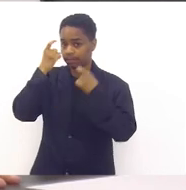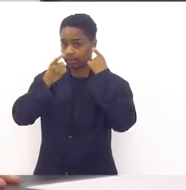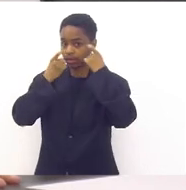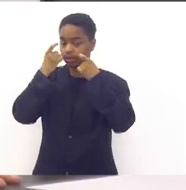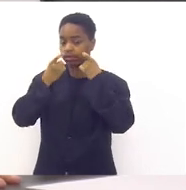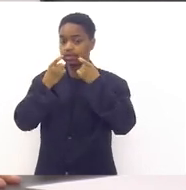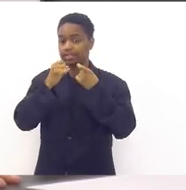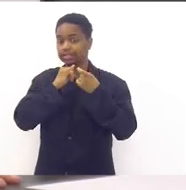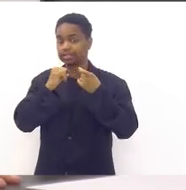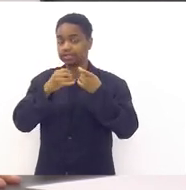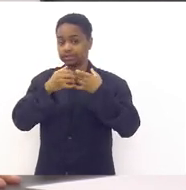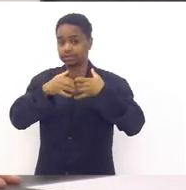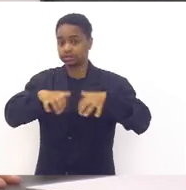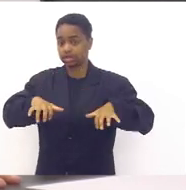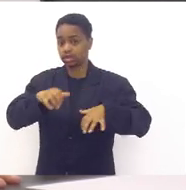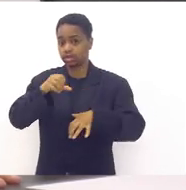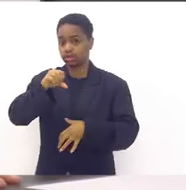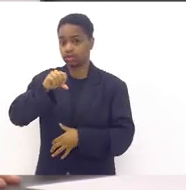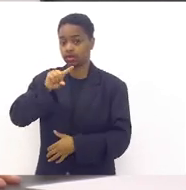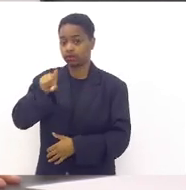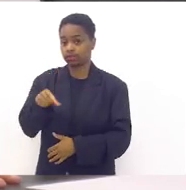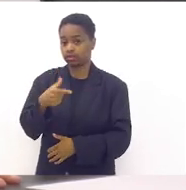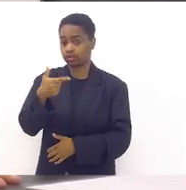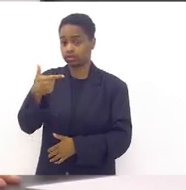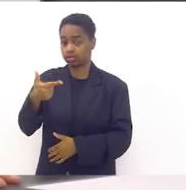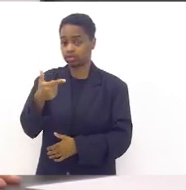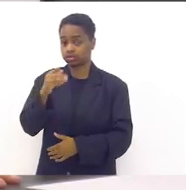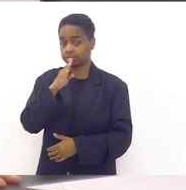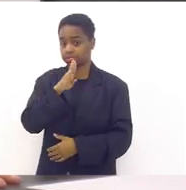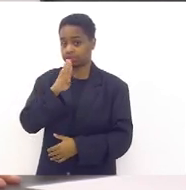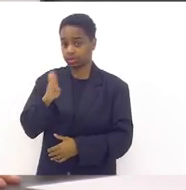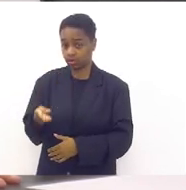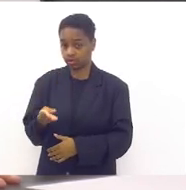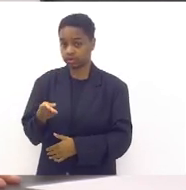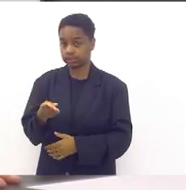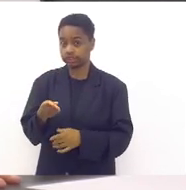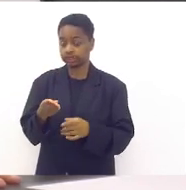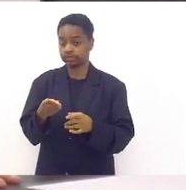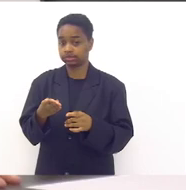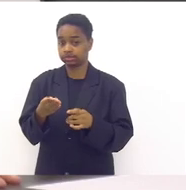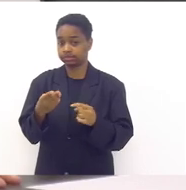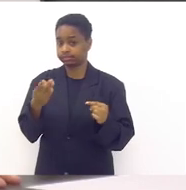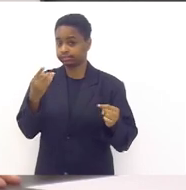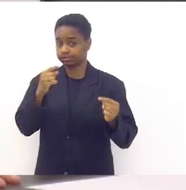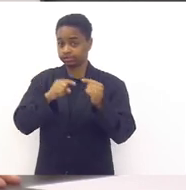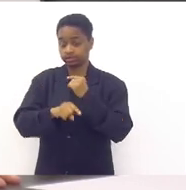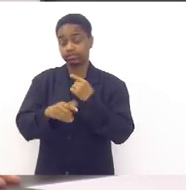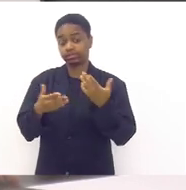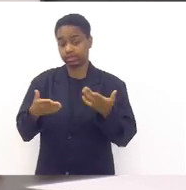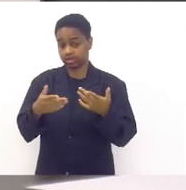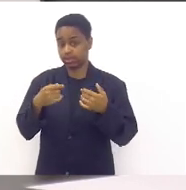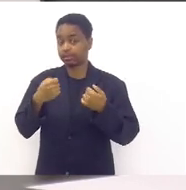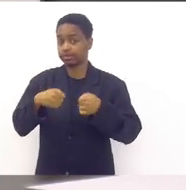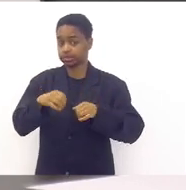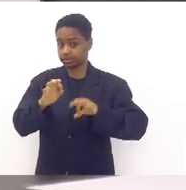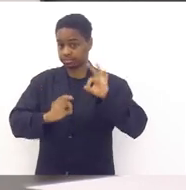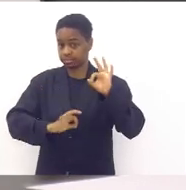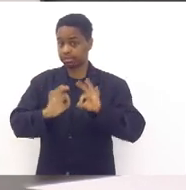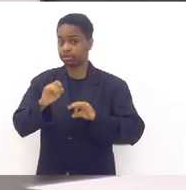ter um descasamento de 9,2 bi. Então, meus amigos, apertem os cintos, porque vamos ter